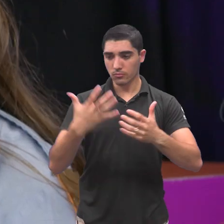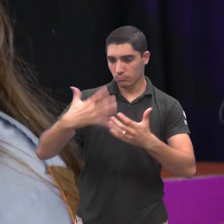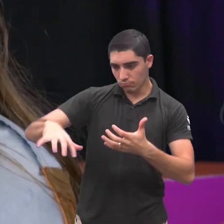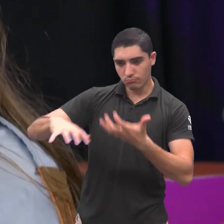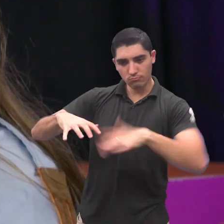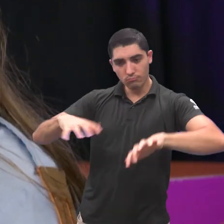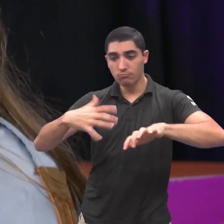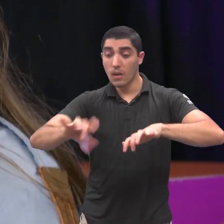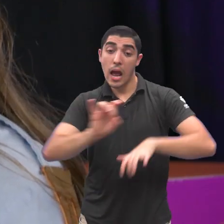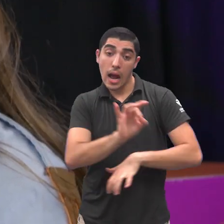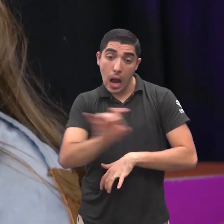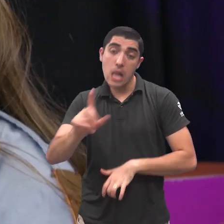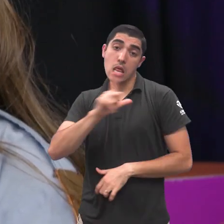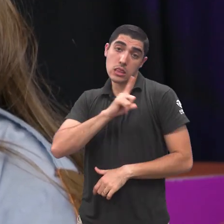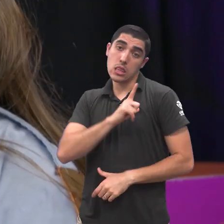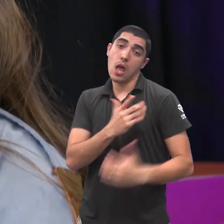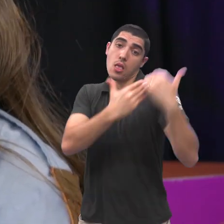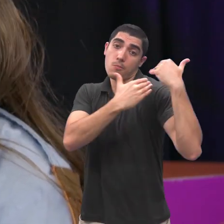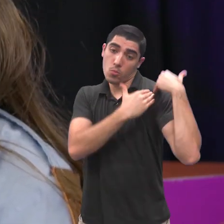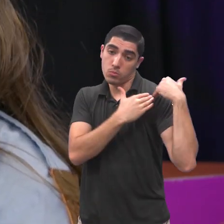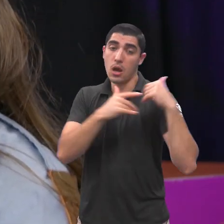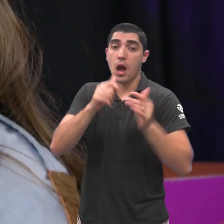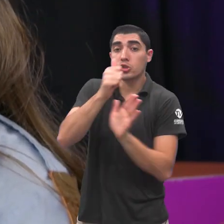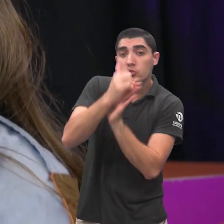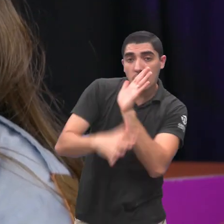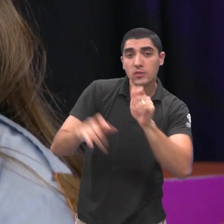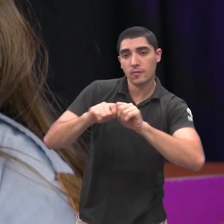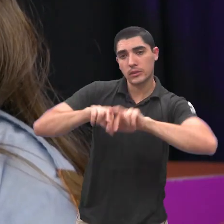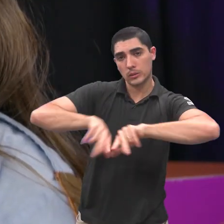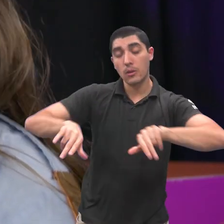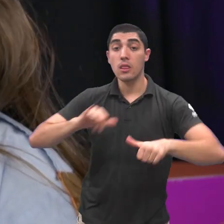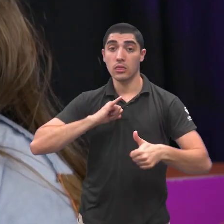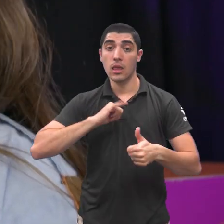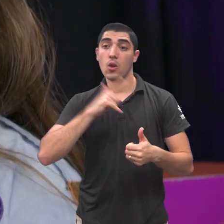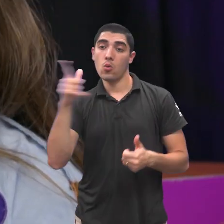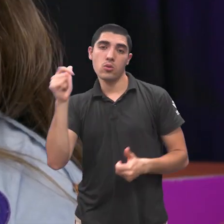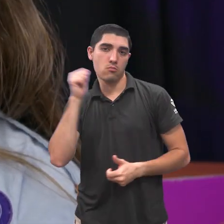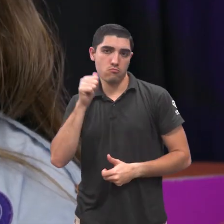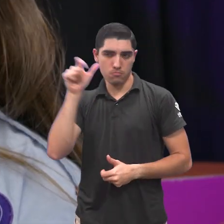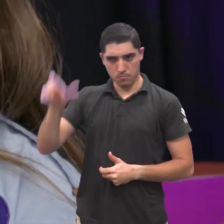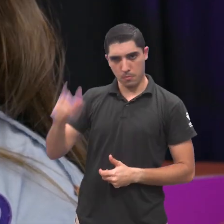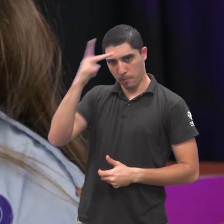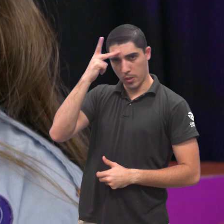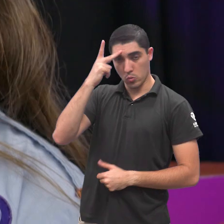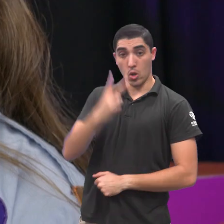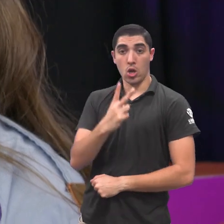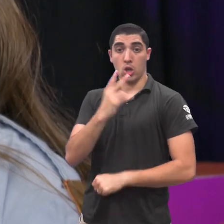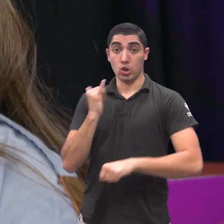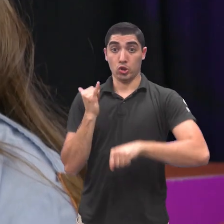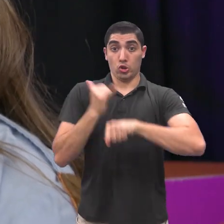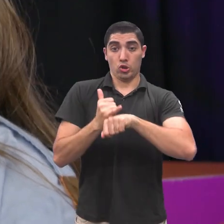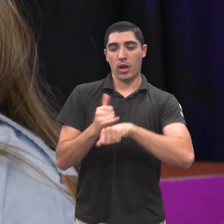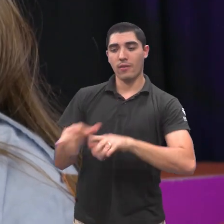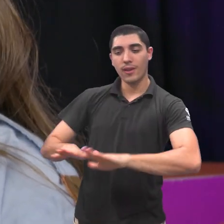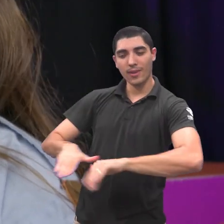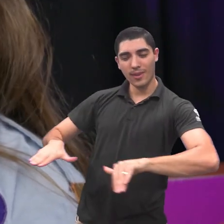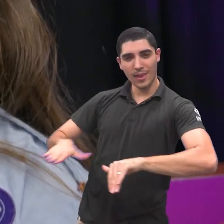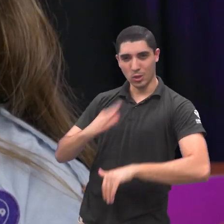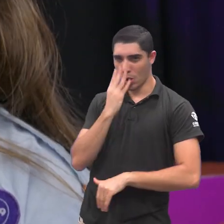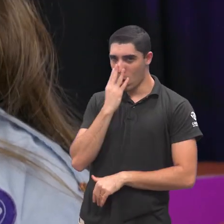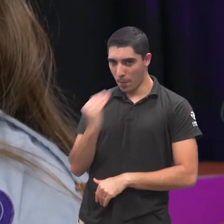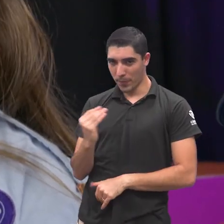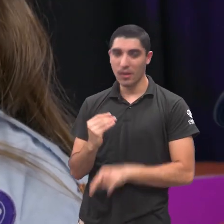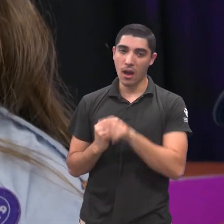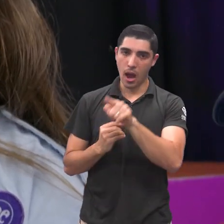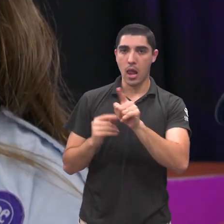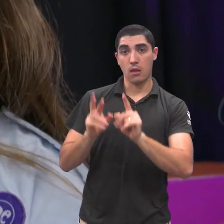das suas atividades. Entendi. A Aquelá, que é como a chefe dos lobinhos, que ela cuida da parte deles, e ela leva eles pra